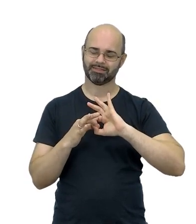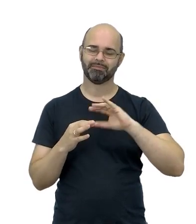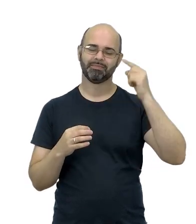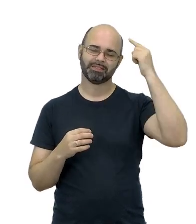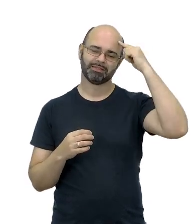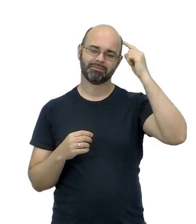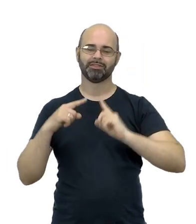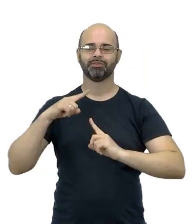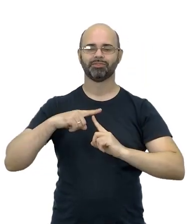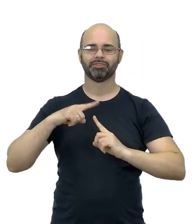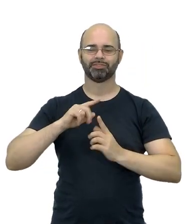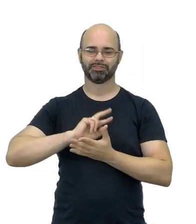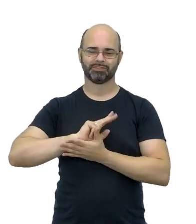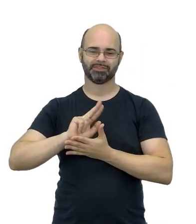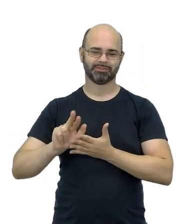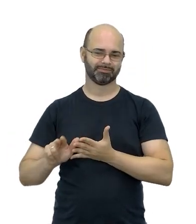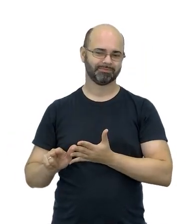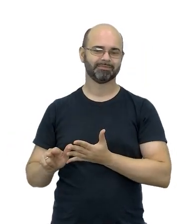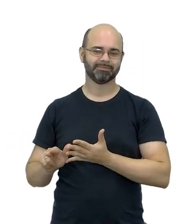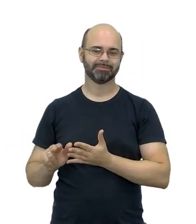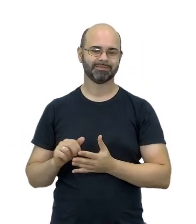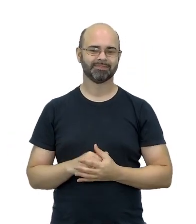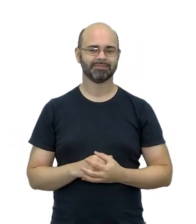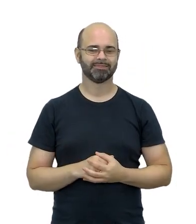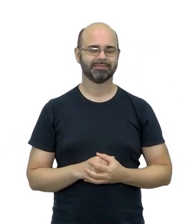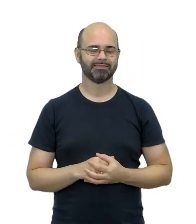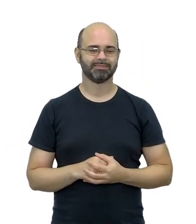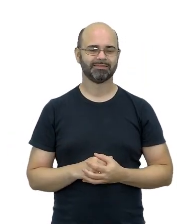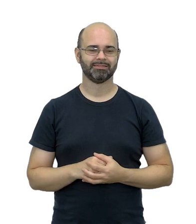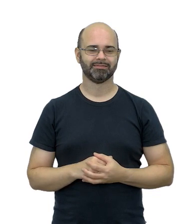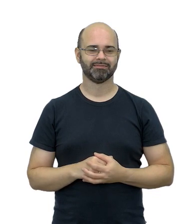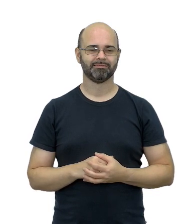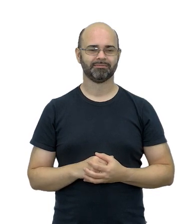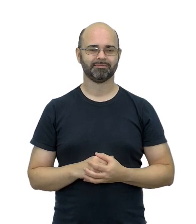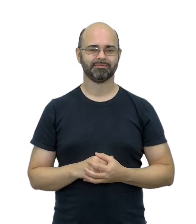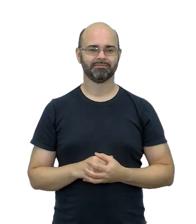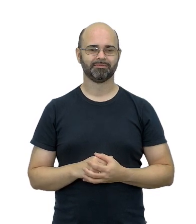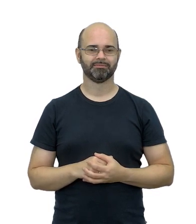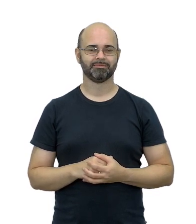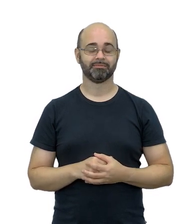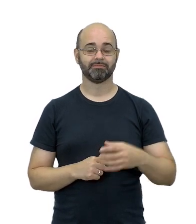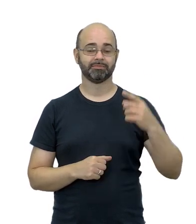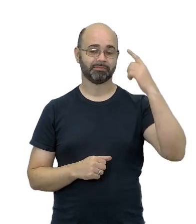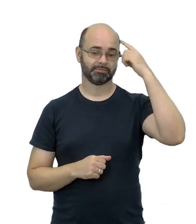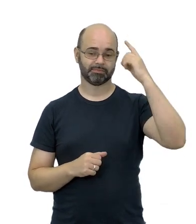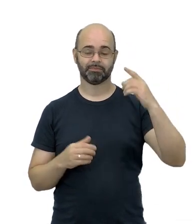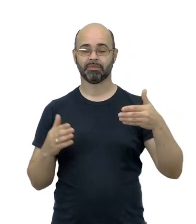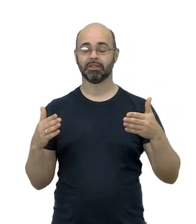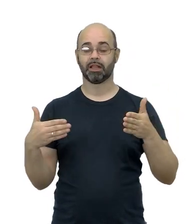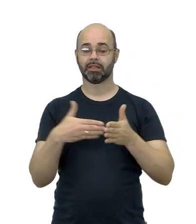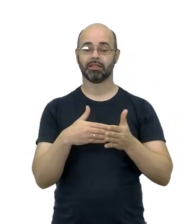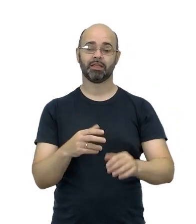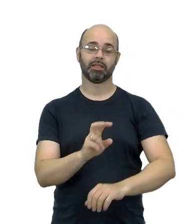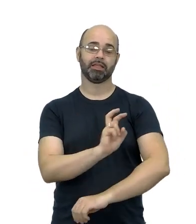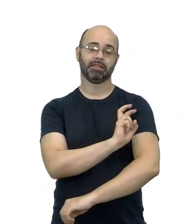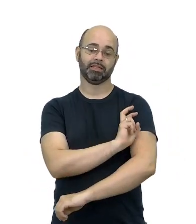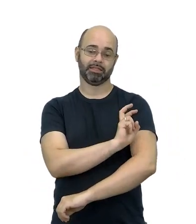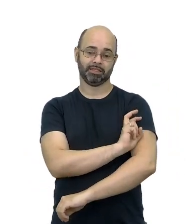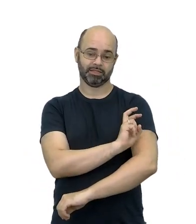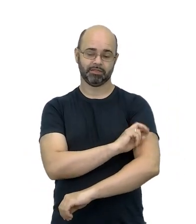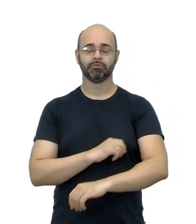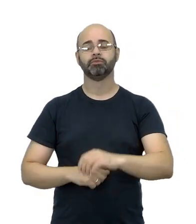pensamento, lá os níveis de pensamento dos Van Hille, até a ideia é que até o 5º ano as crianças